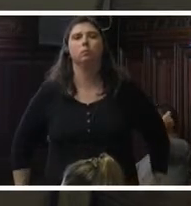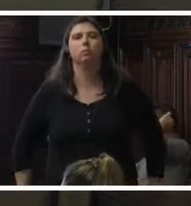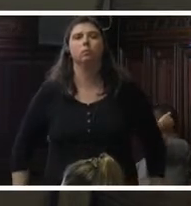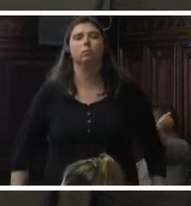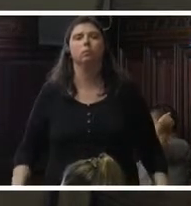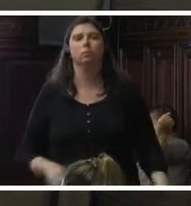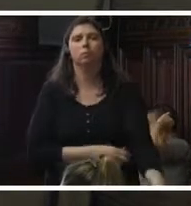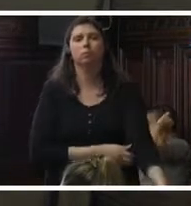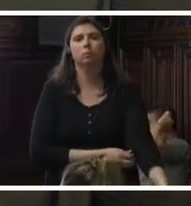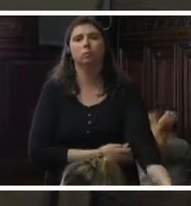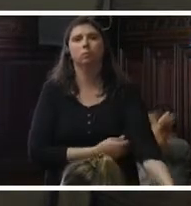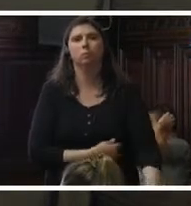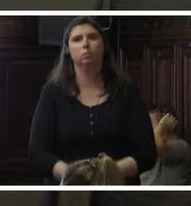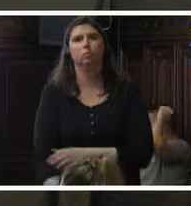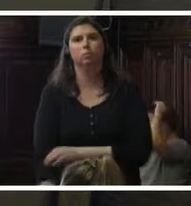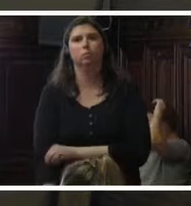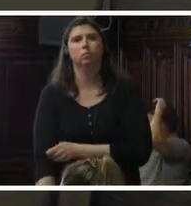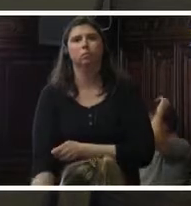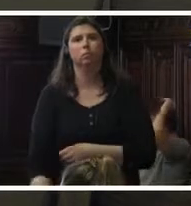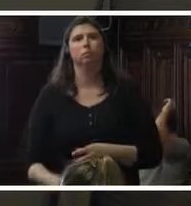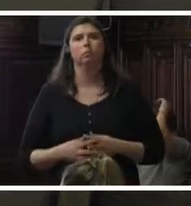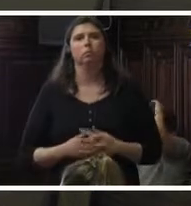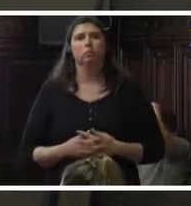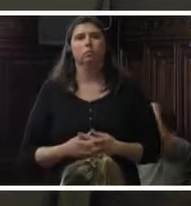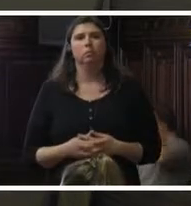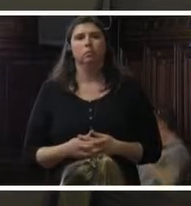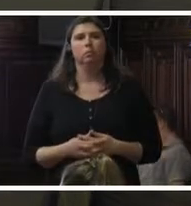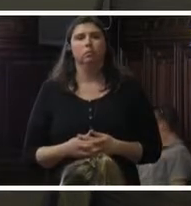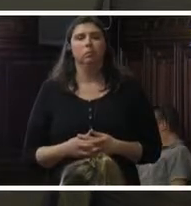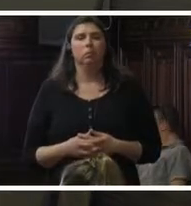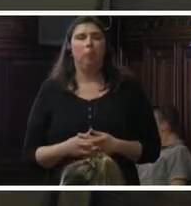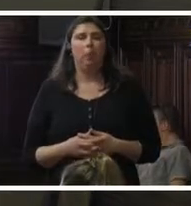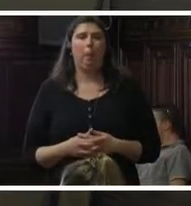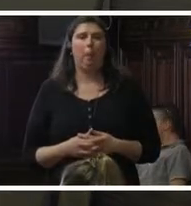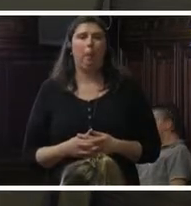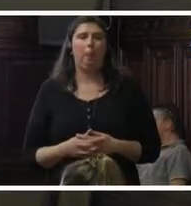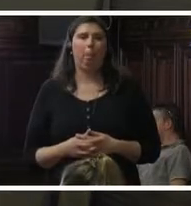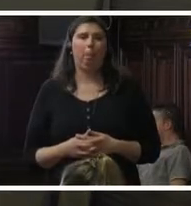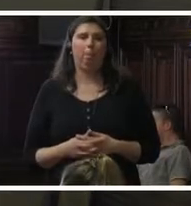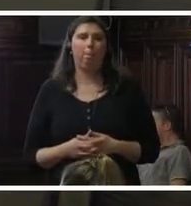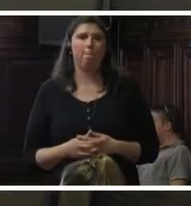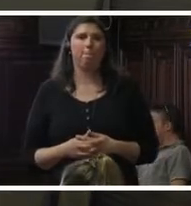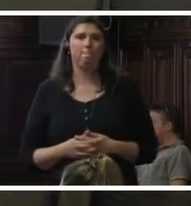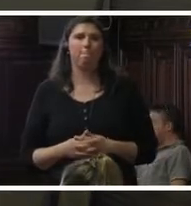Colombia, yeah? No? No, but this is regional. Yeah. Ladies first. Okay.